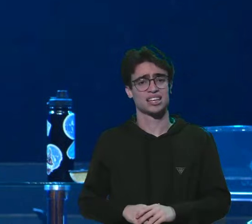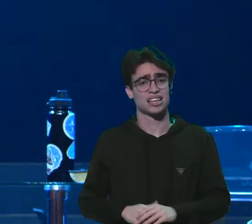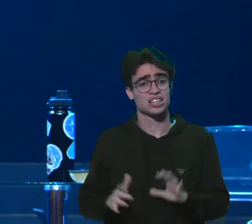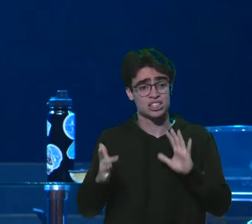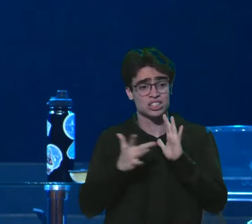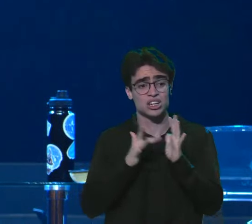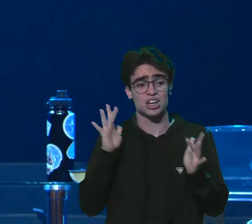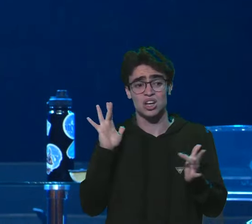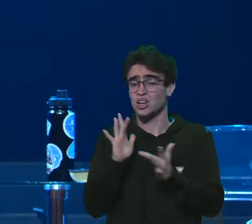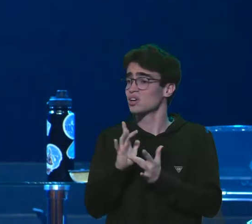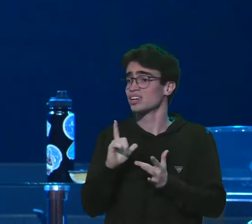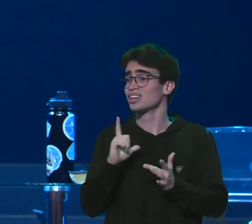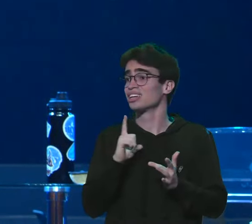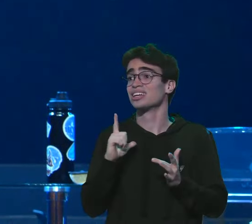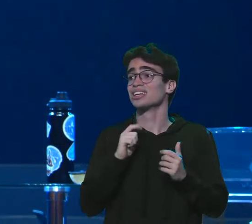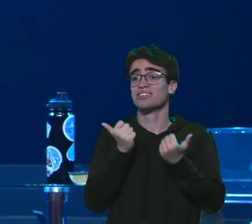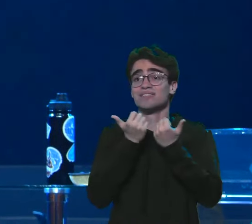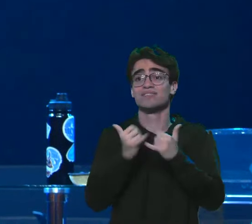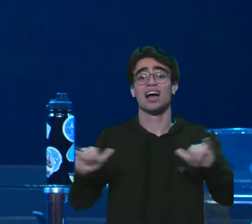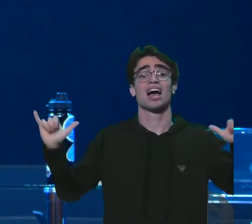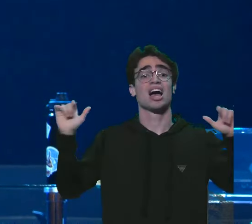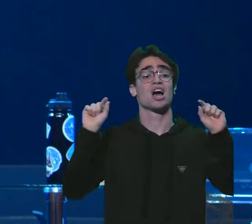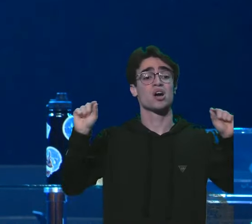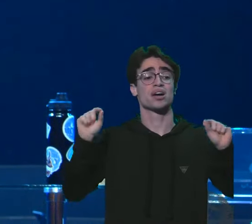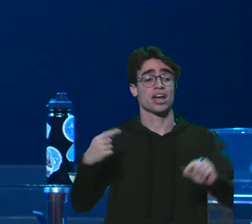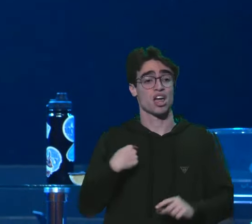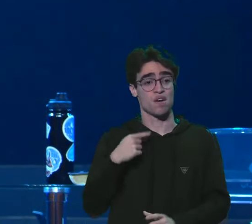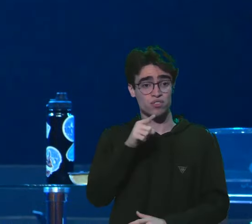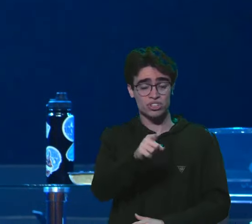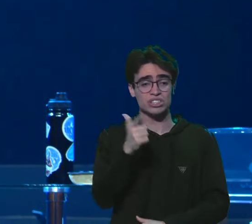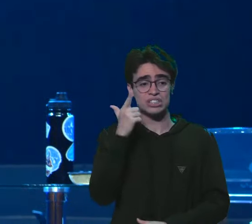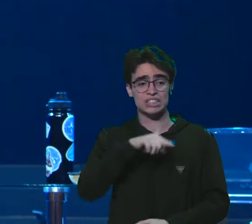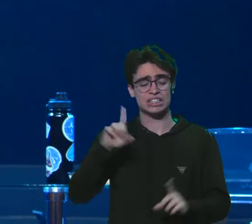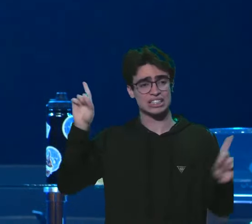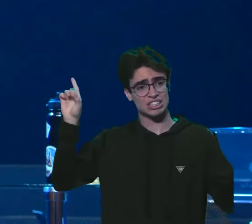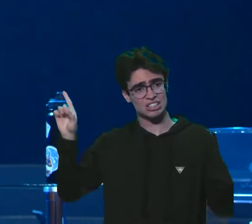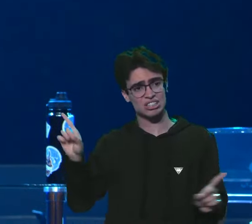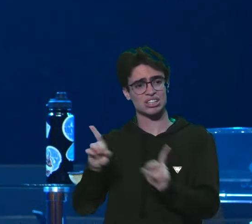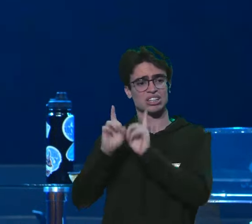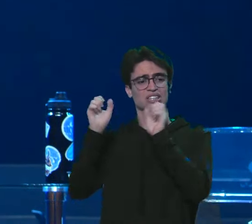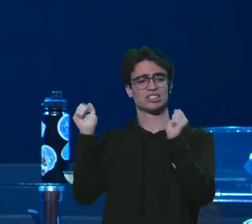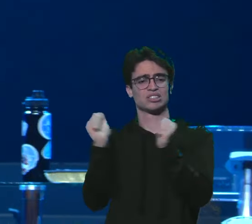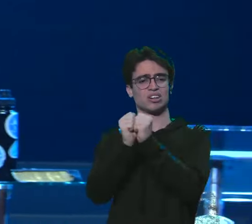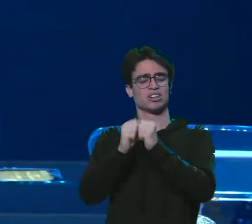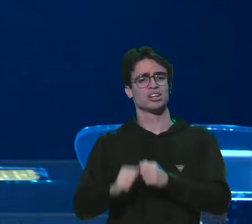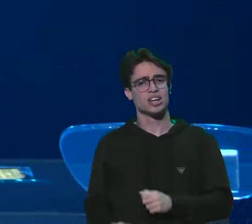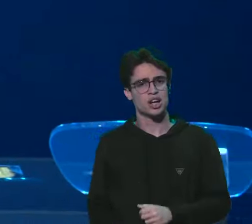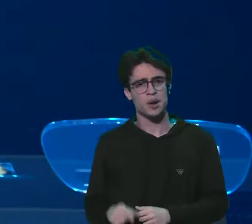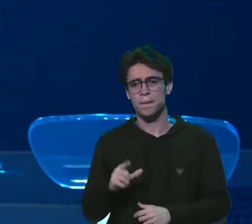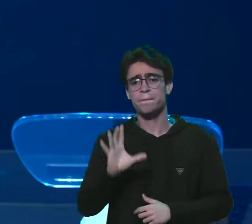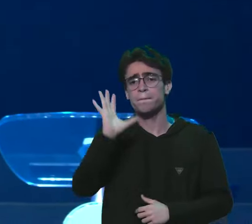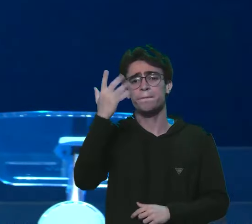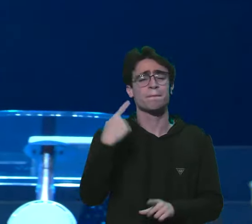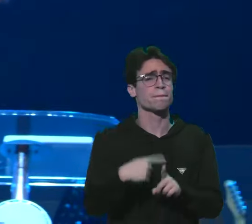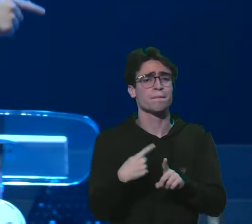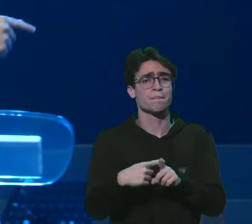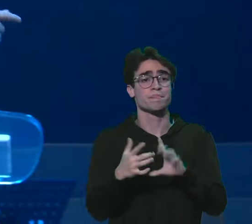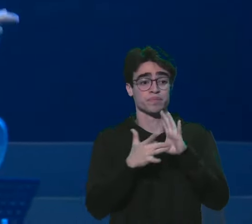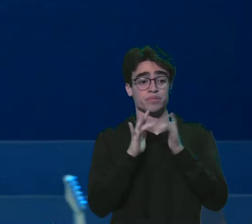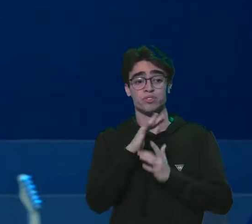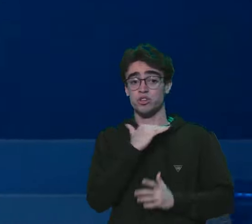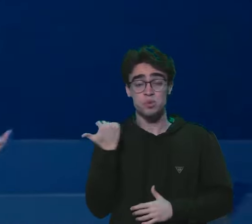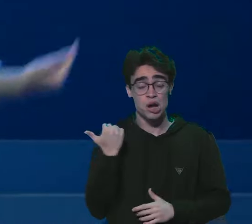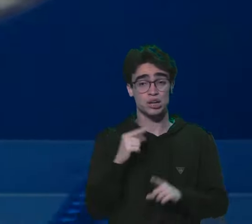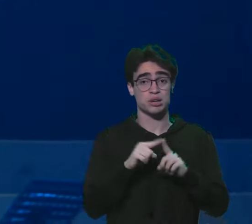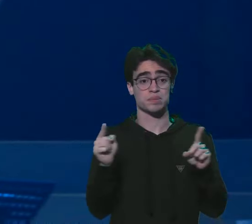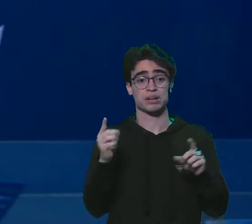Jesus se desligou para que eu e você fôssemos ligados de novo a Deus. E isso acontece quando Jesus morre, mas no terceiro